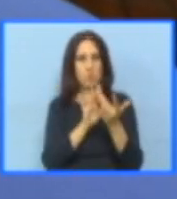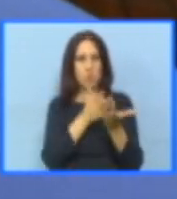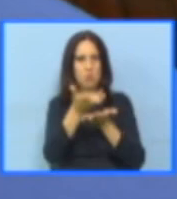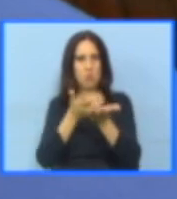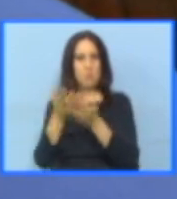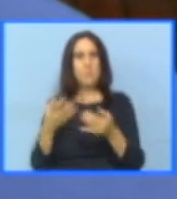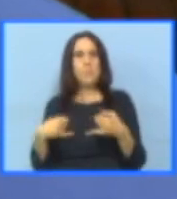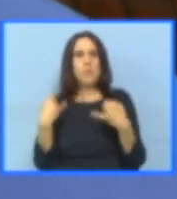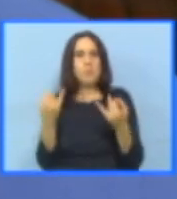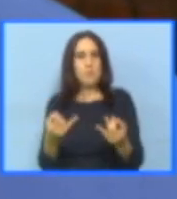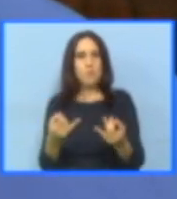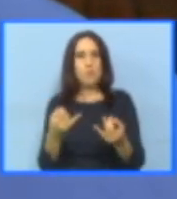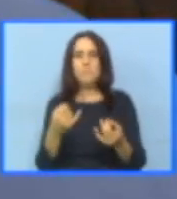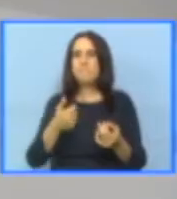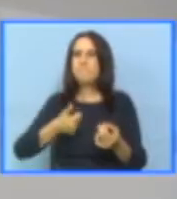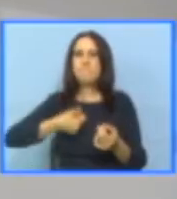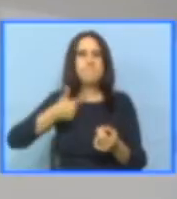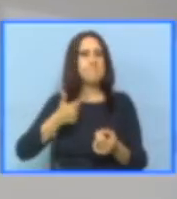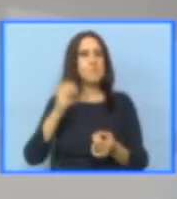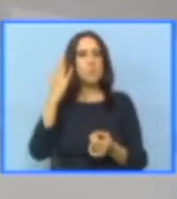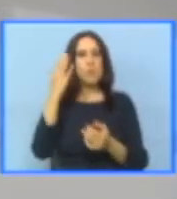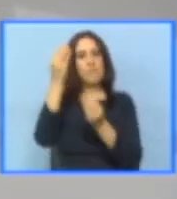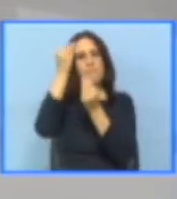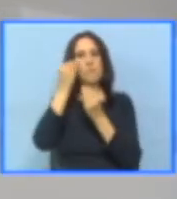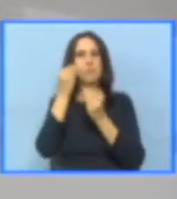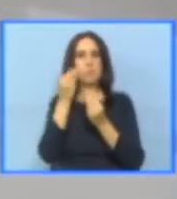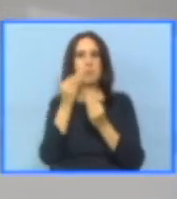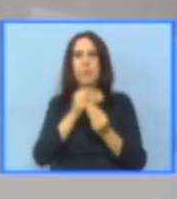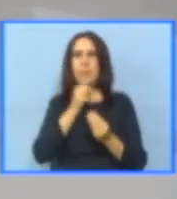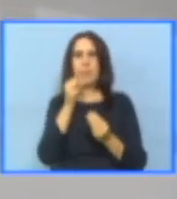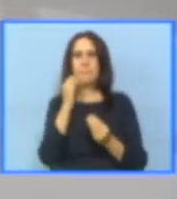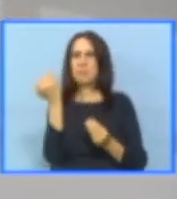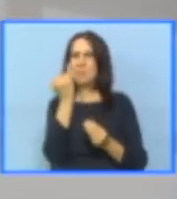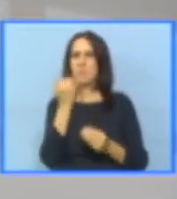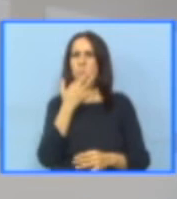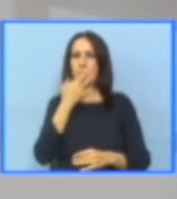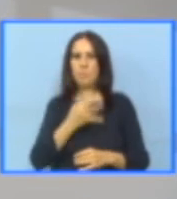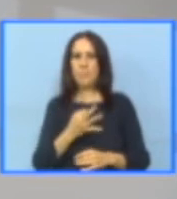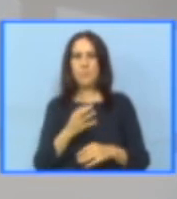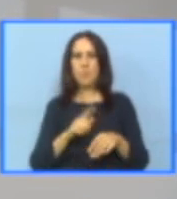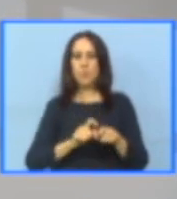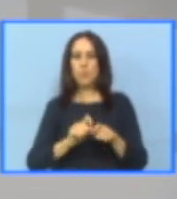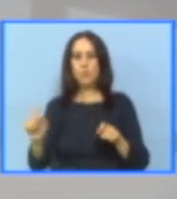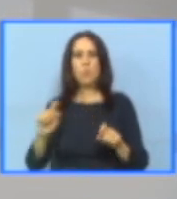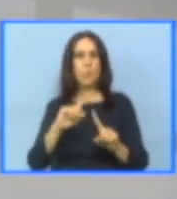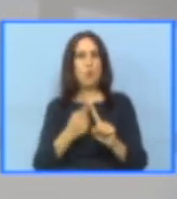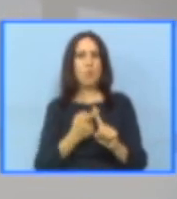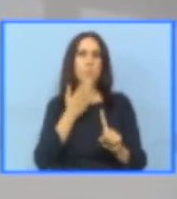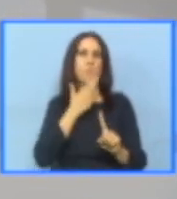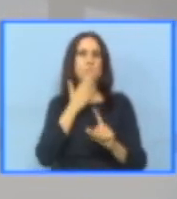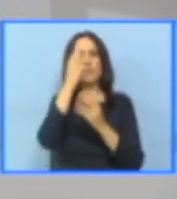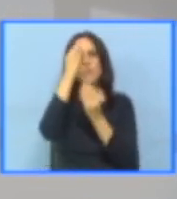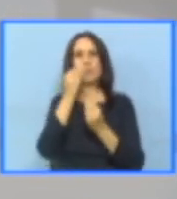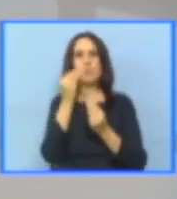depois, imprescindível, é fazer a formação, que quase em todas as entidades é a duração de 1 ano, pelo menos, de